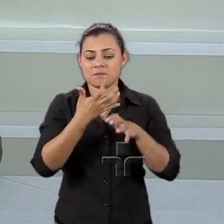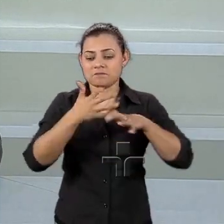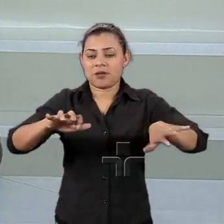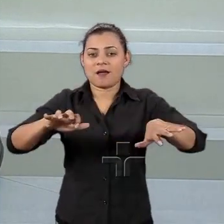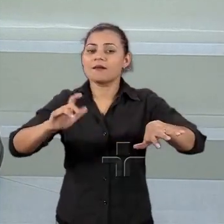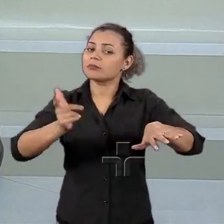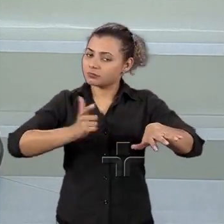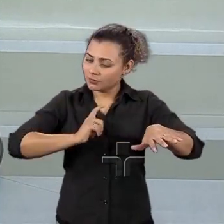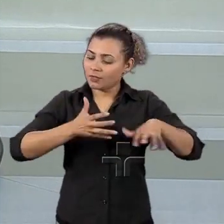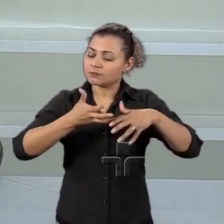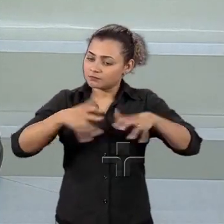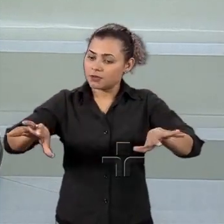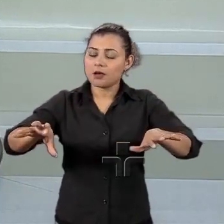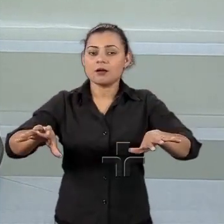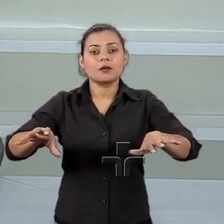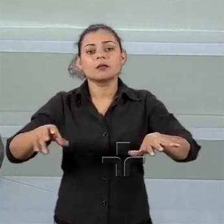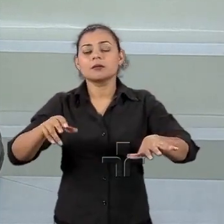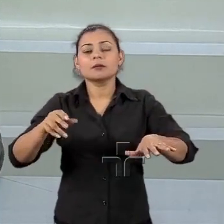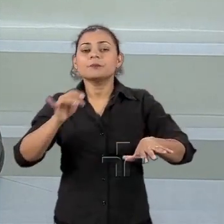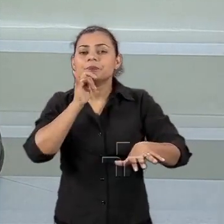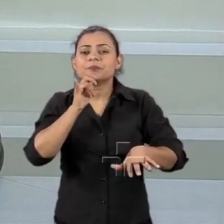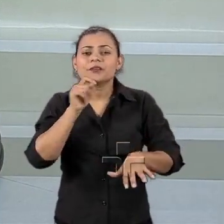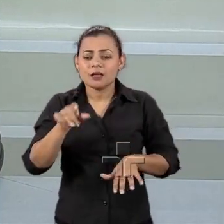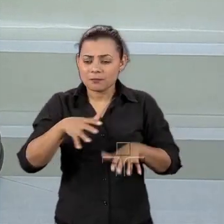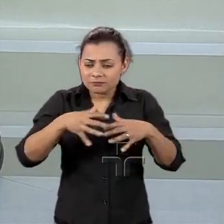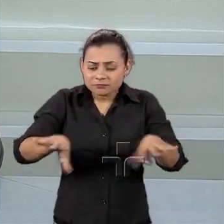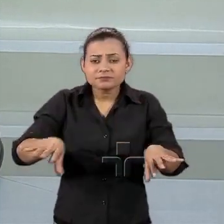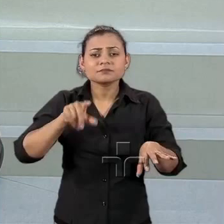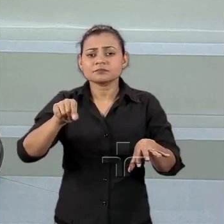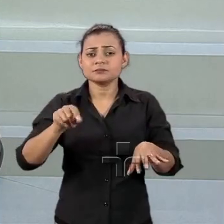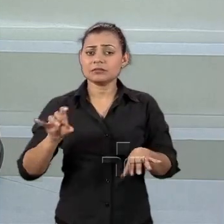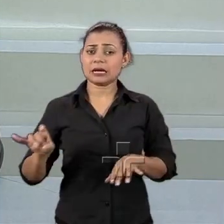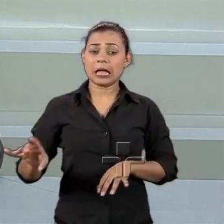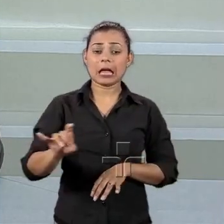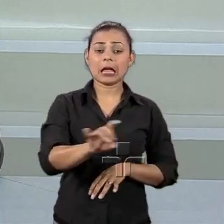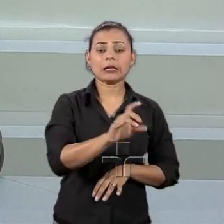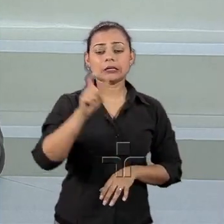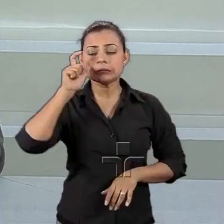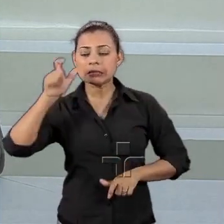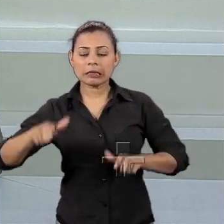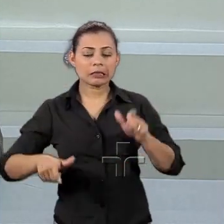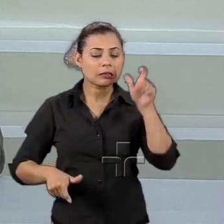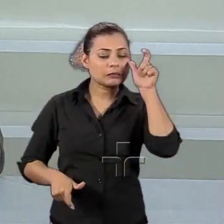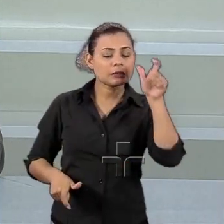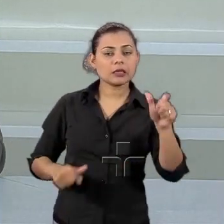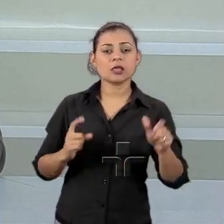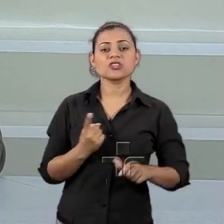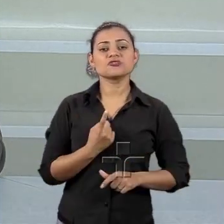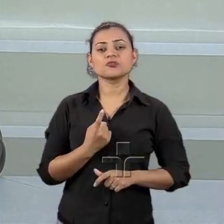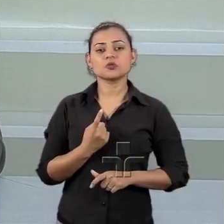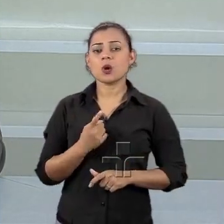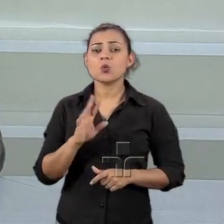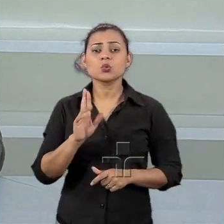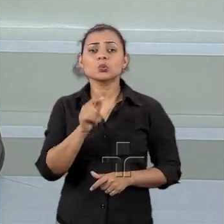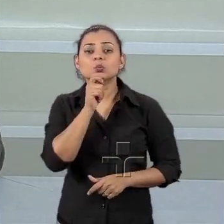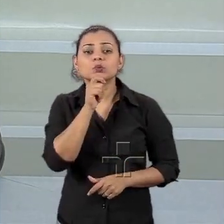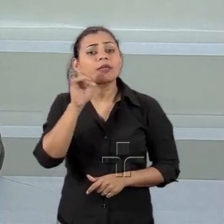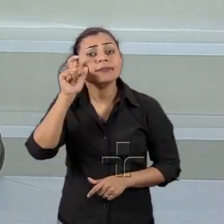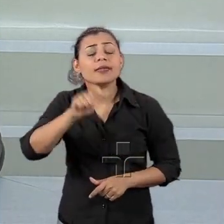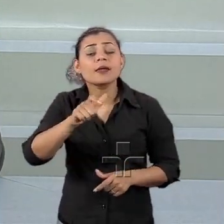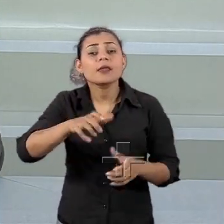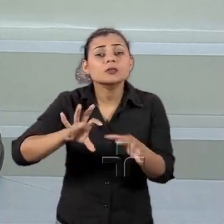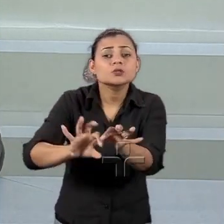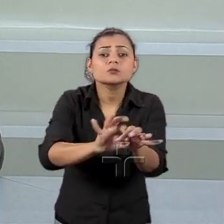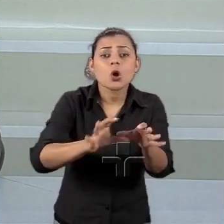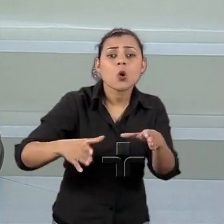absolutamente inaceitáveis essas coisas de conforme as conveniências, conforme os interesses individuais, não coletivos. E os riscos,